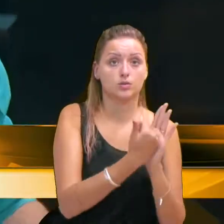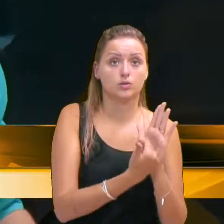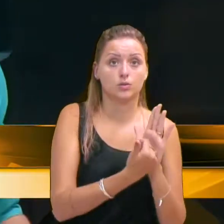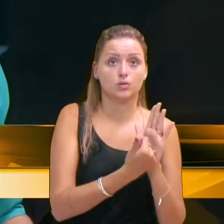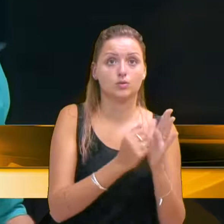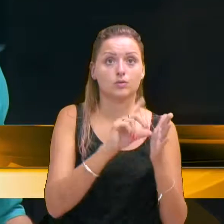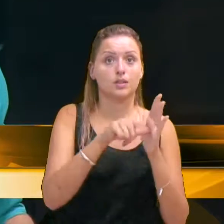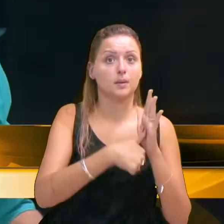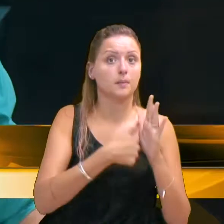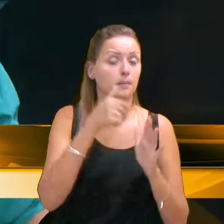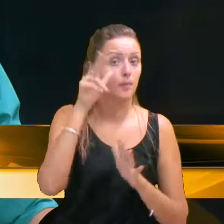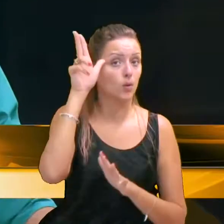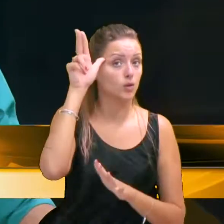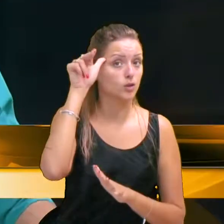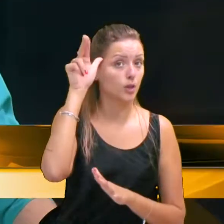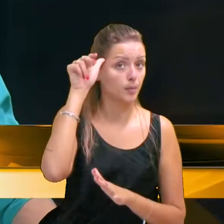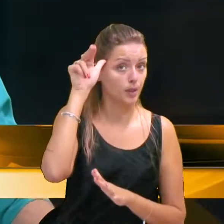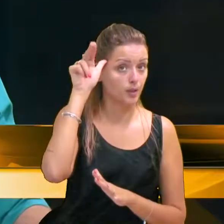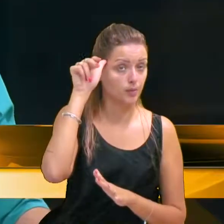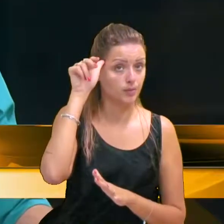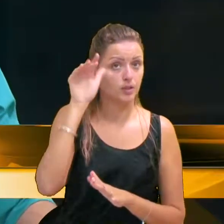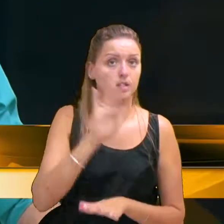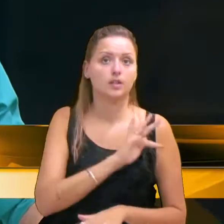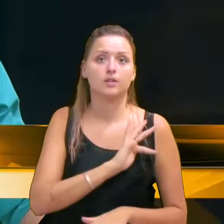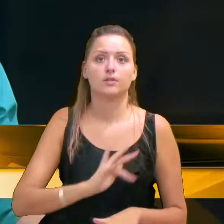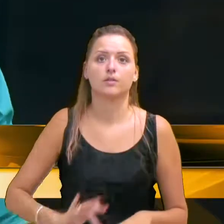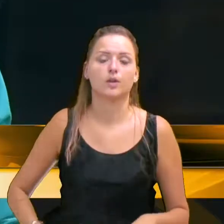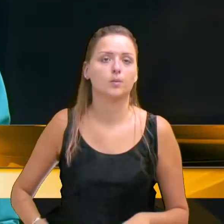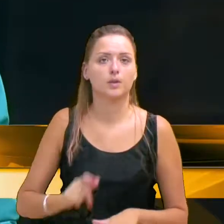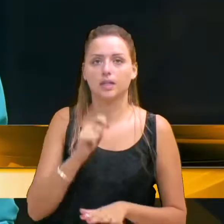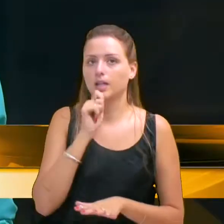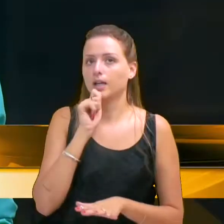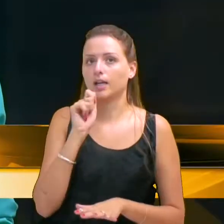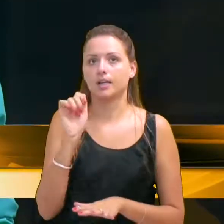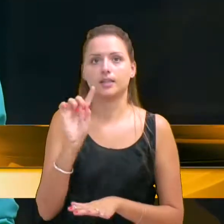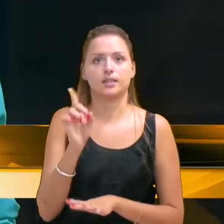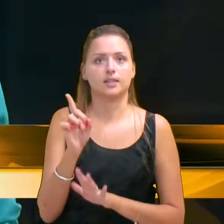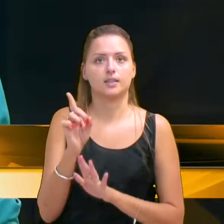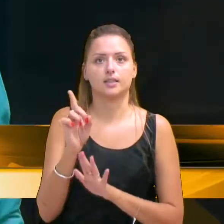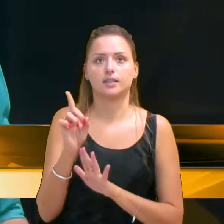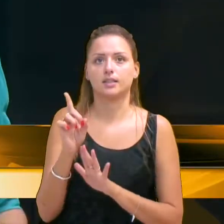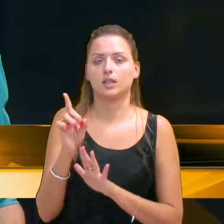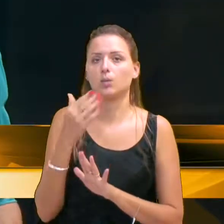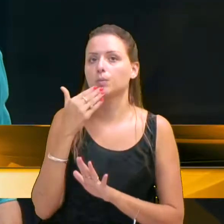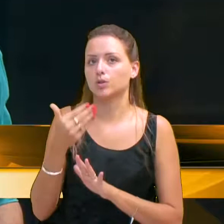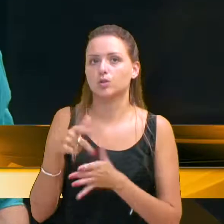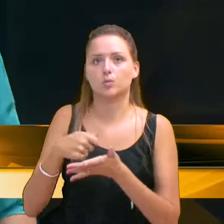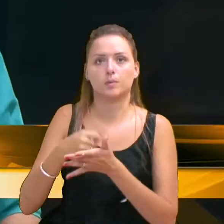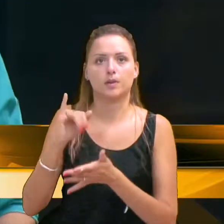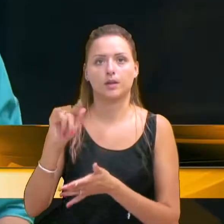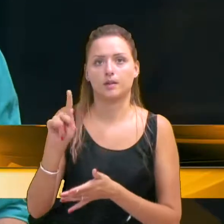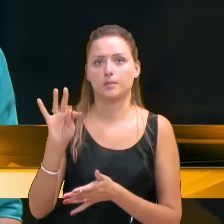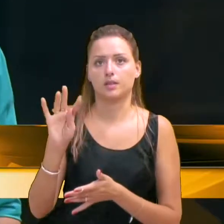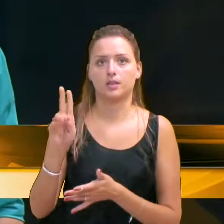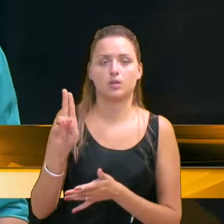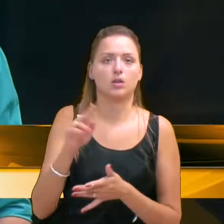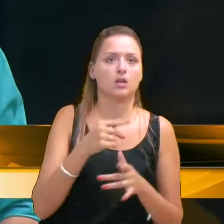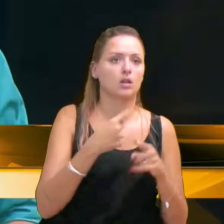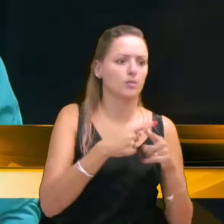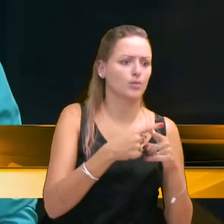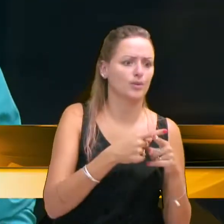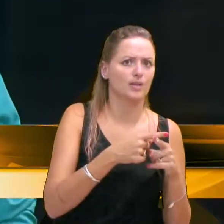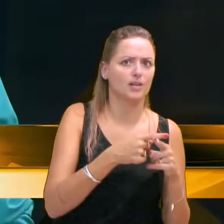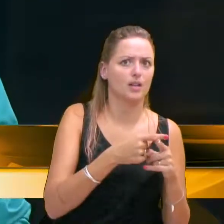partir de abril. Farroupilha ainda não estão cobrando esse ano. Por que Caxias do Sul tem que ser cobrado em